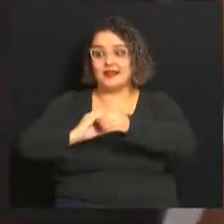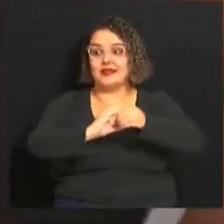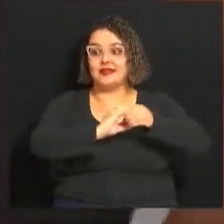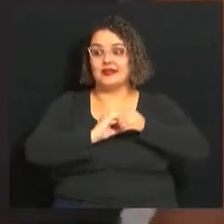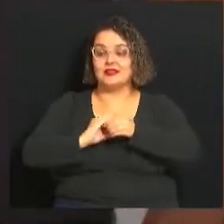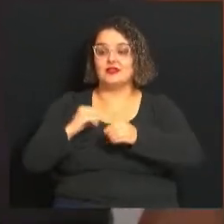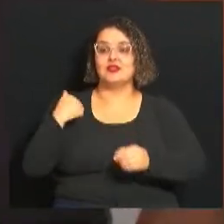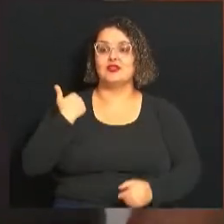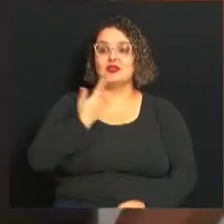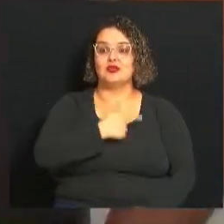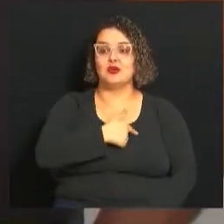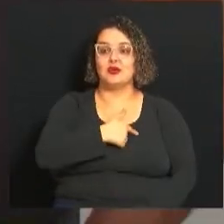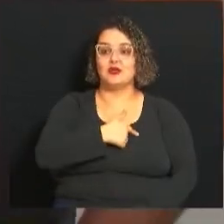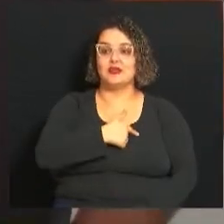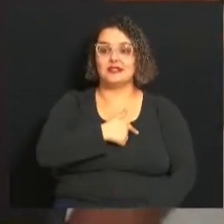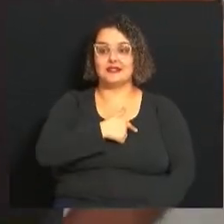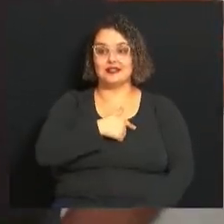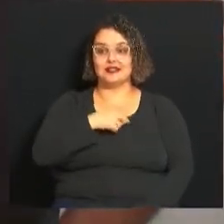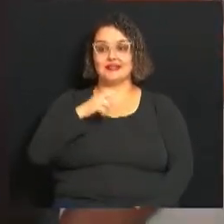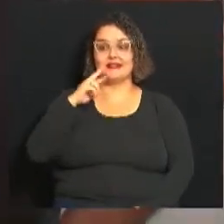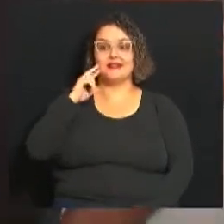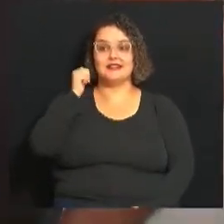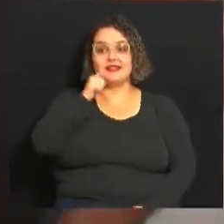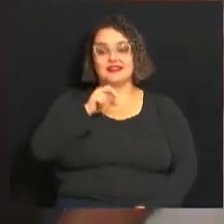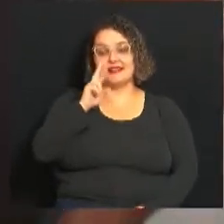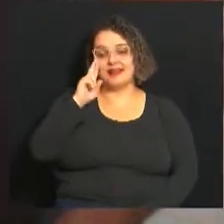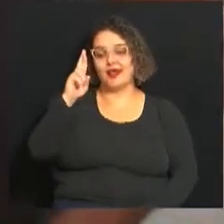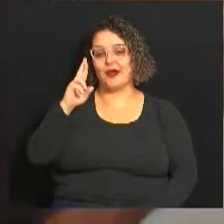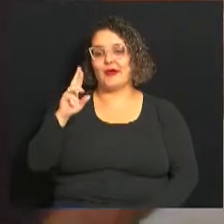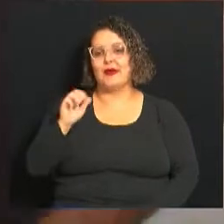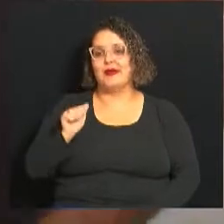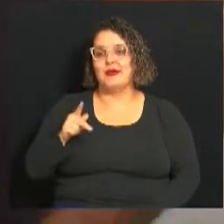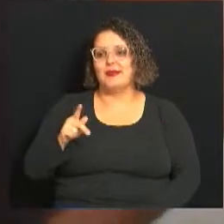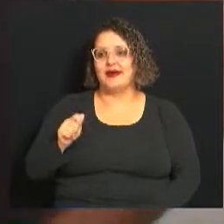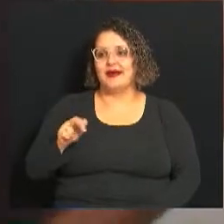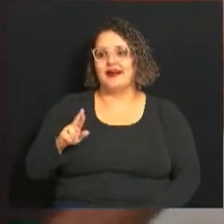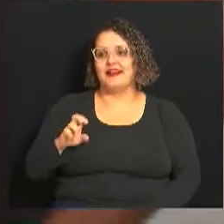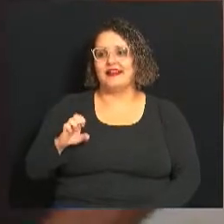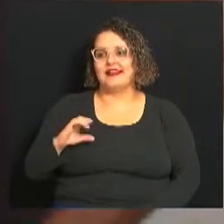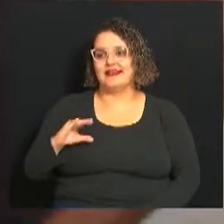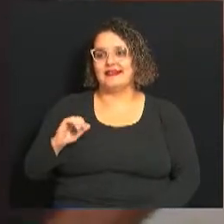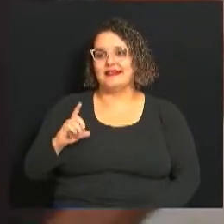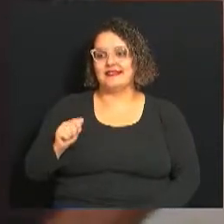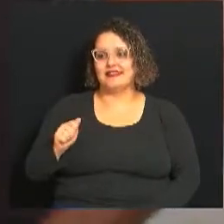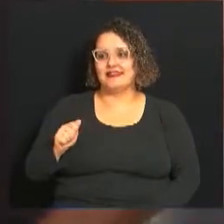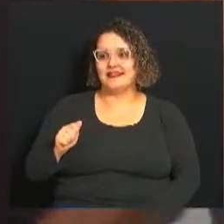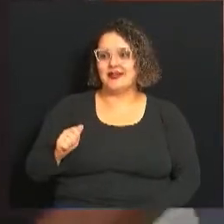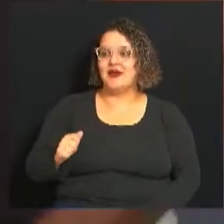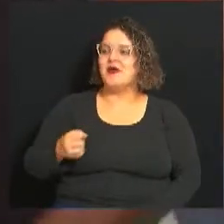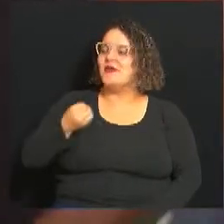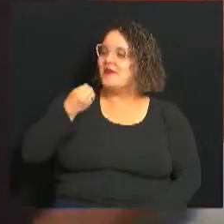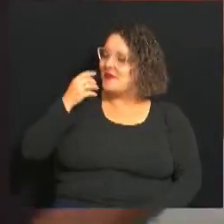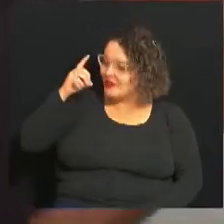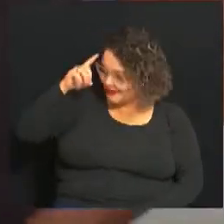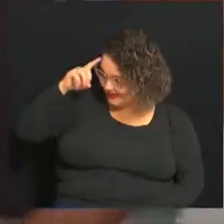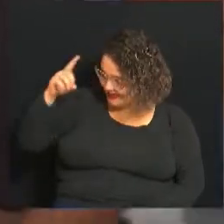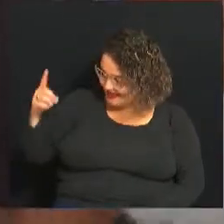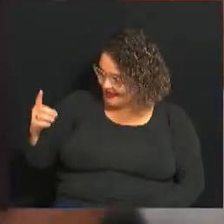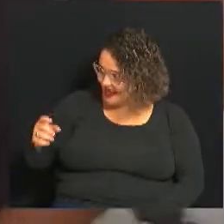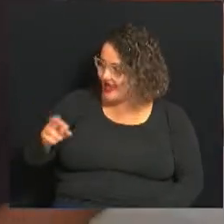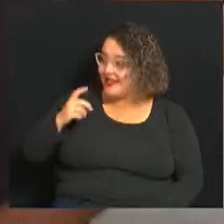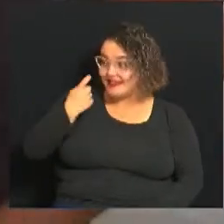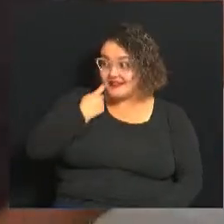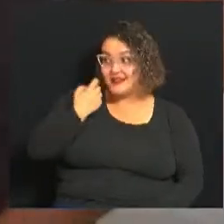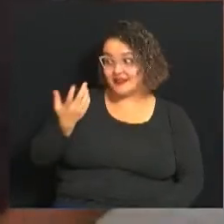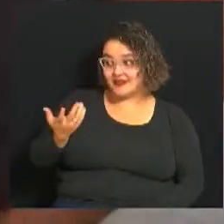Senhora Aparecida. Tudo bem? Bom dia. Sextou, né, Valdecir? Pois é, sextou, né? Para nós é motivo de felicidade, né?